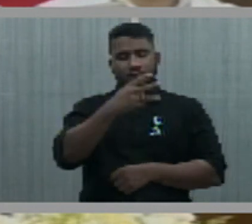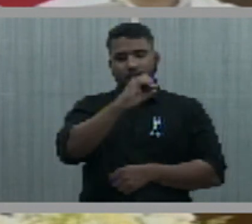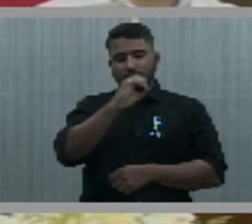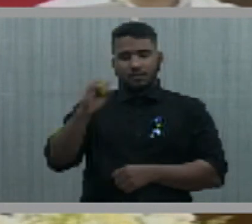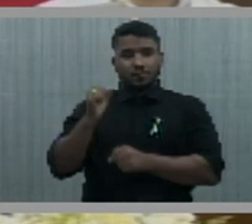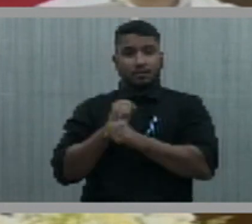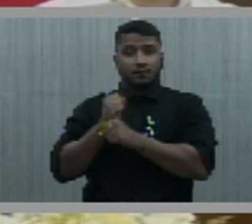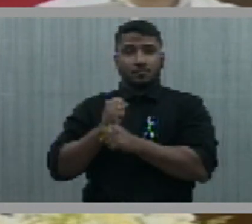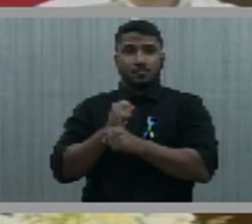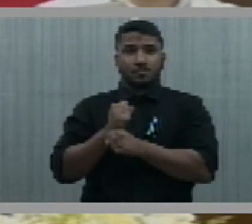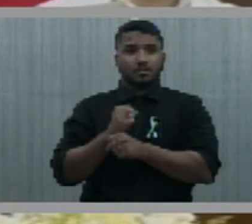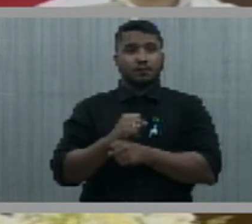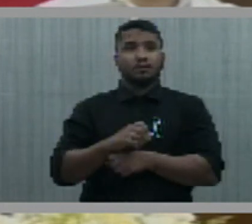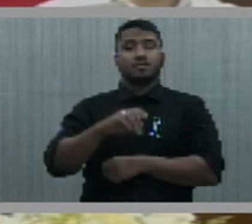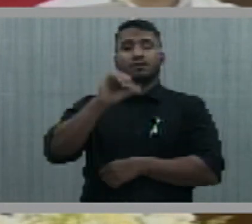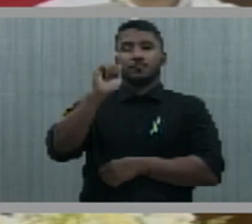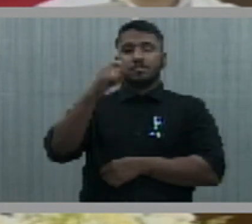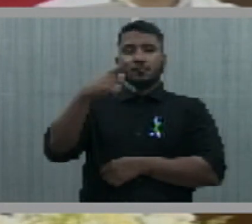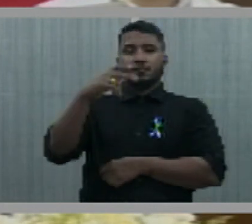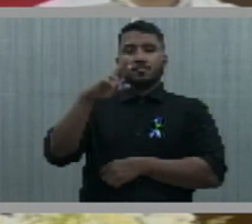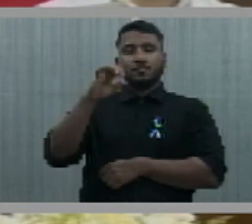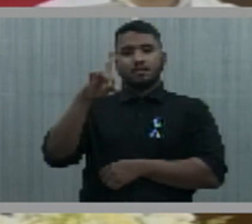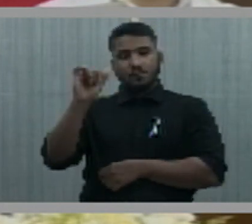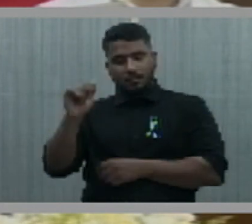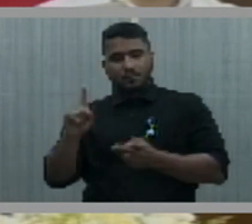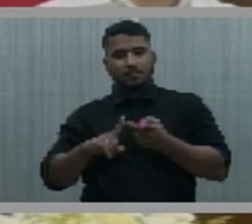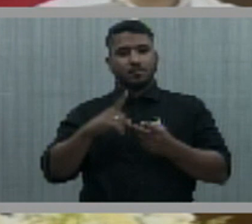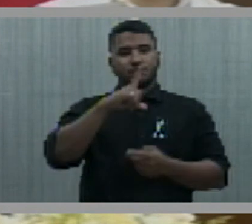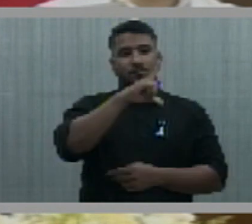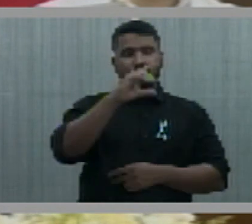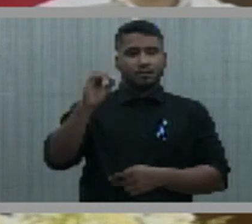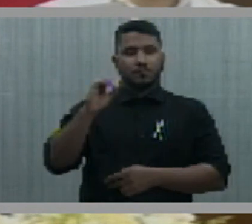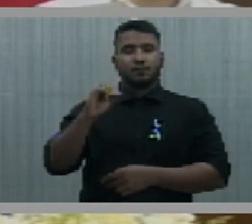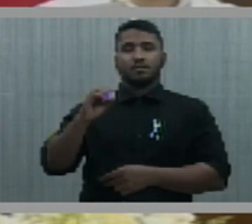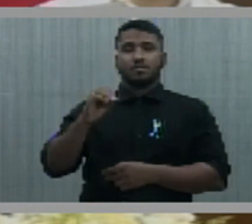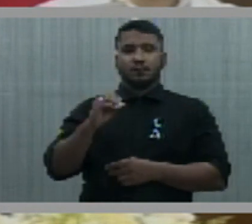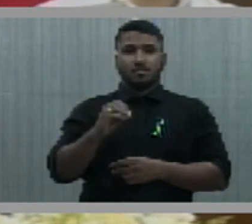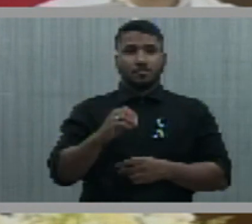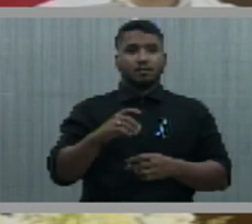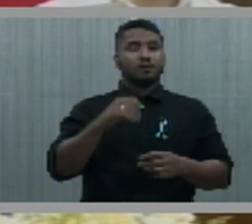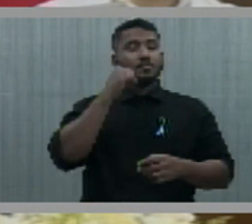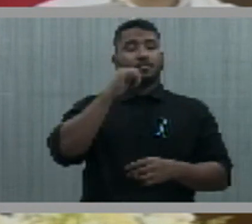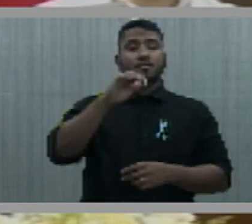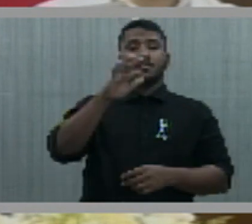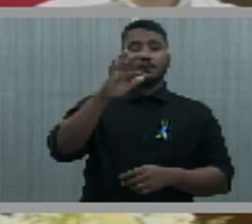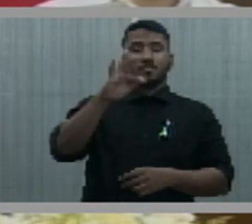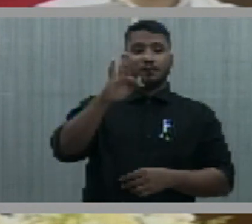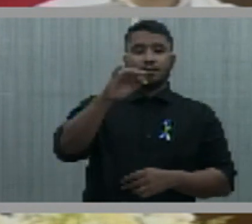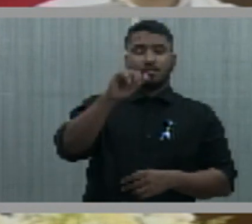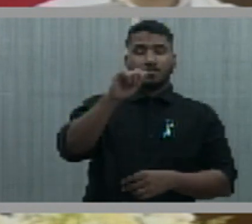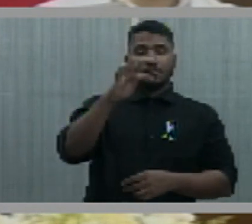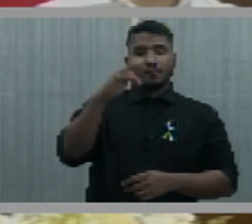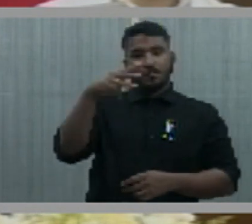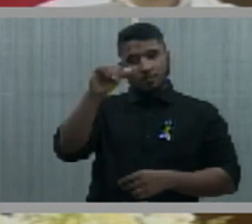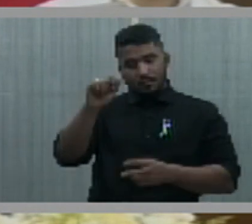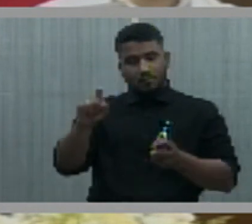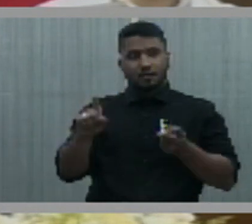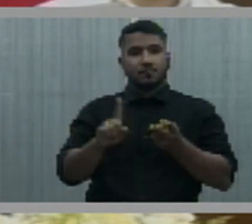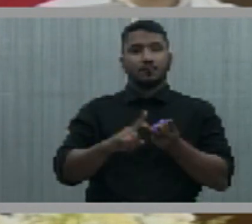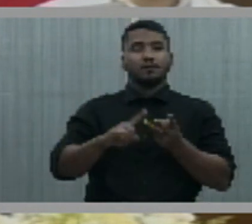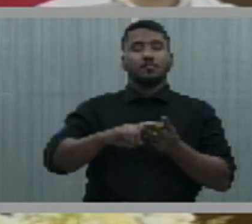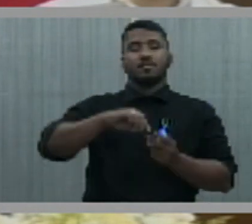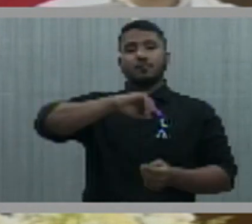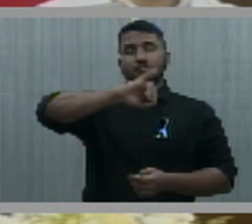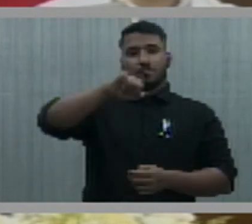anos de Aparecida e 100 anos das aparições de Fátima, e o Ano Santo